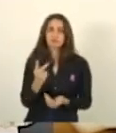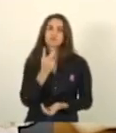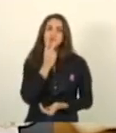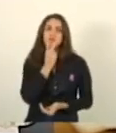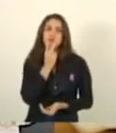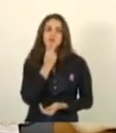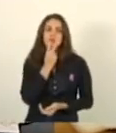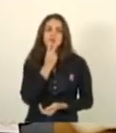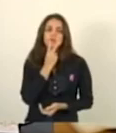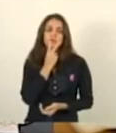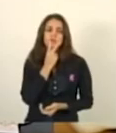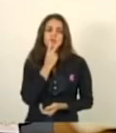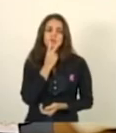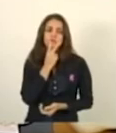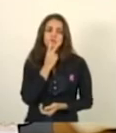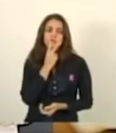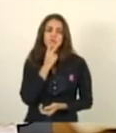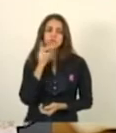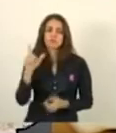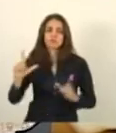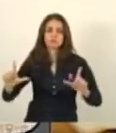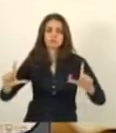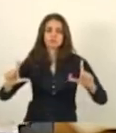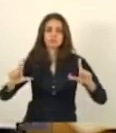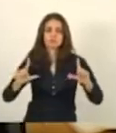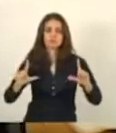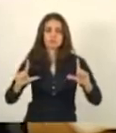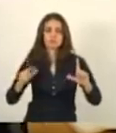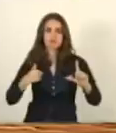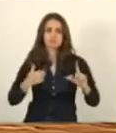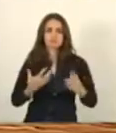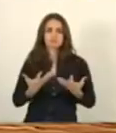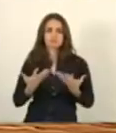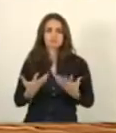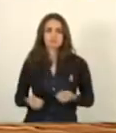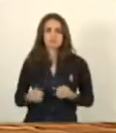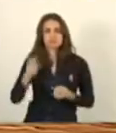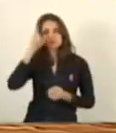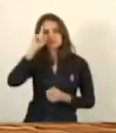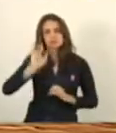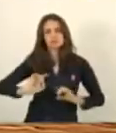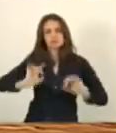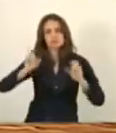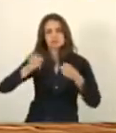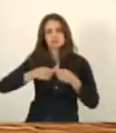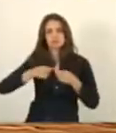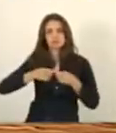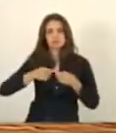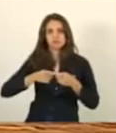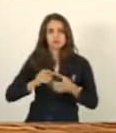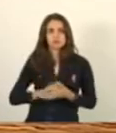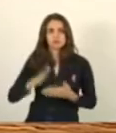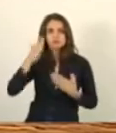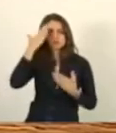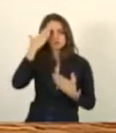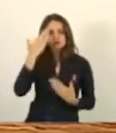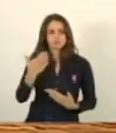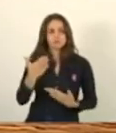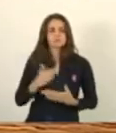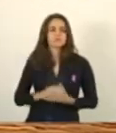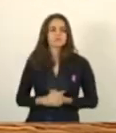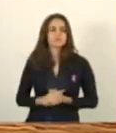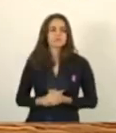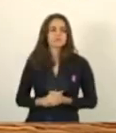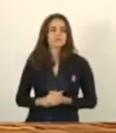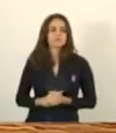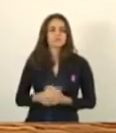Municipal de Vitória, que está o certificado, uma homenagem pelo Dia do Médico. Eu agradeço